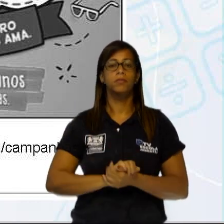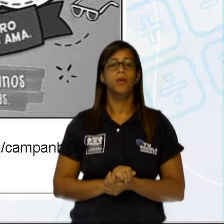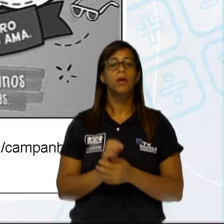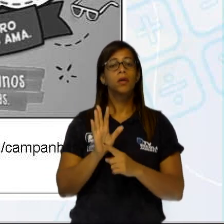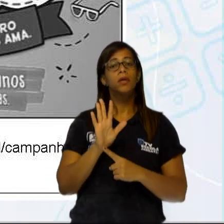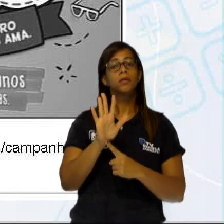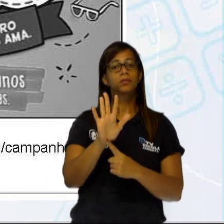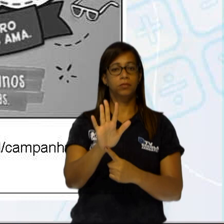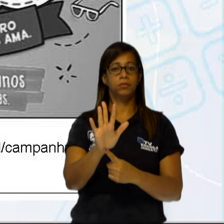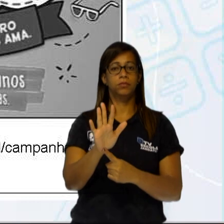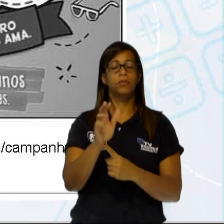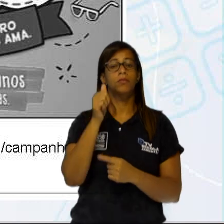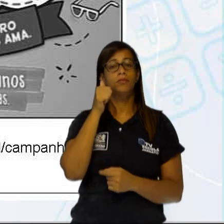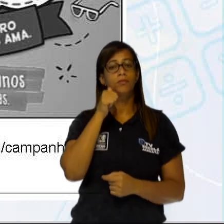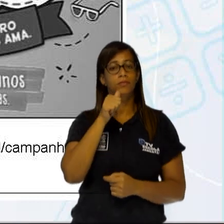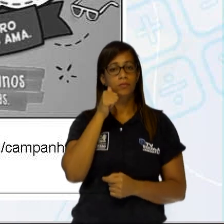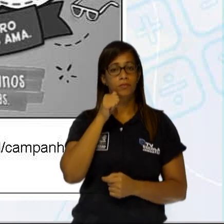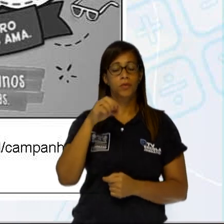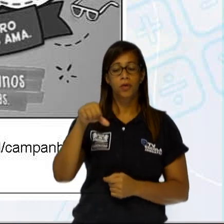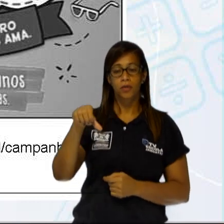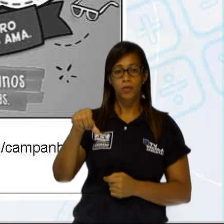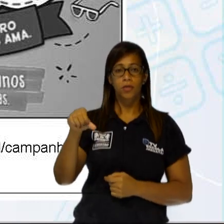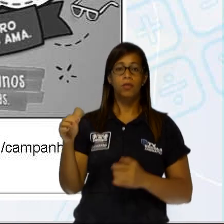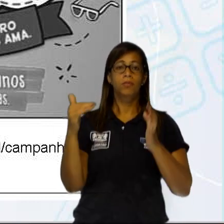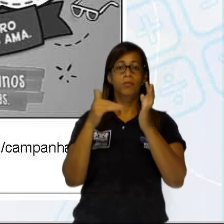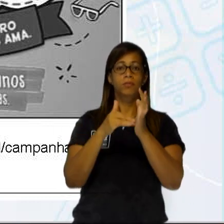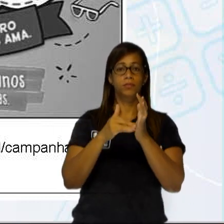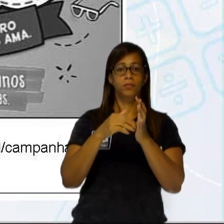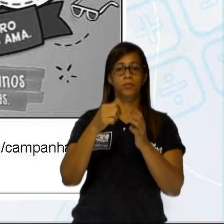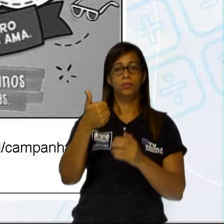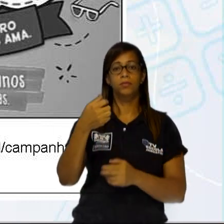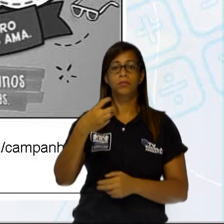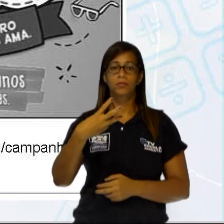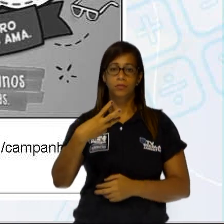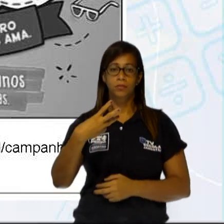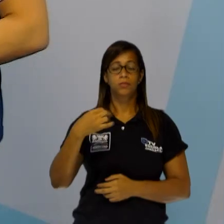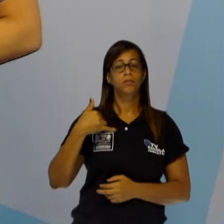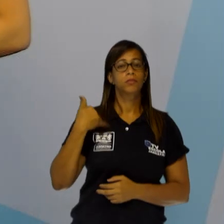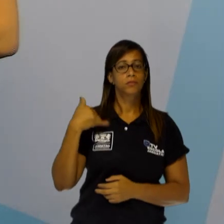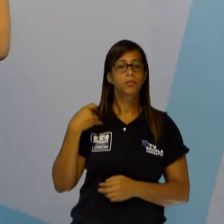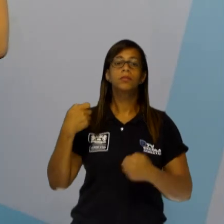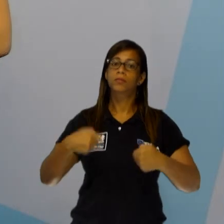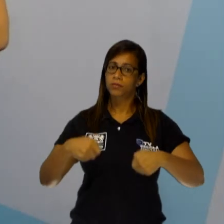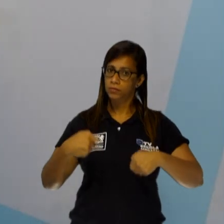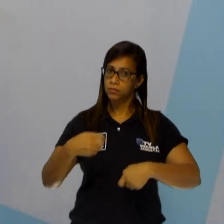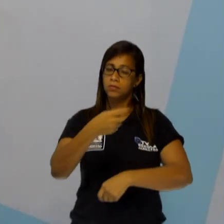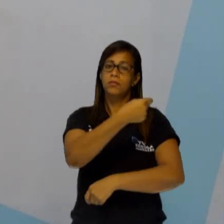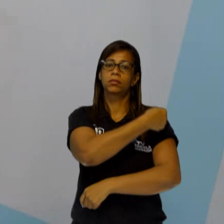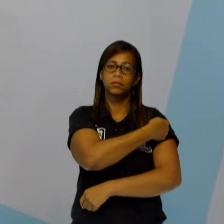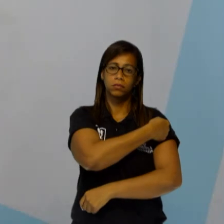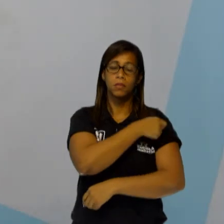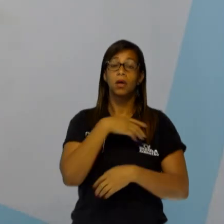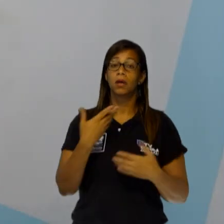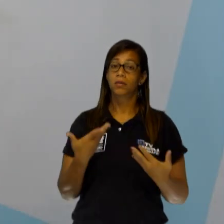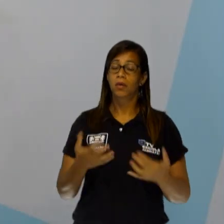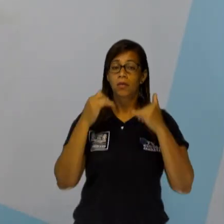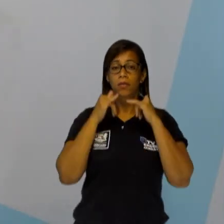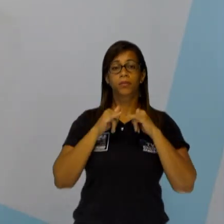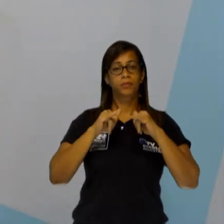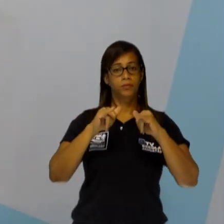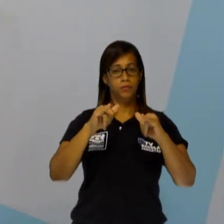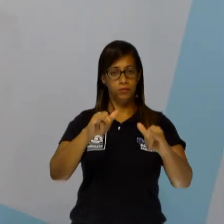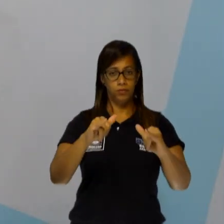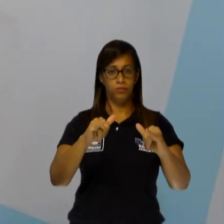informativo. Meninas de 9 a 13 anos devem ser vacinadas. Então, nesta campanha, a gente verifica que existe um intuito